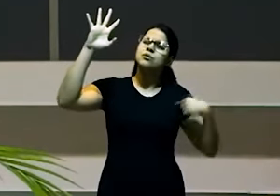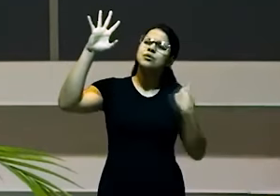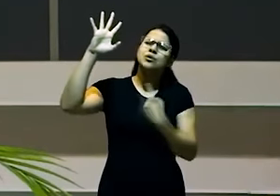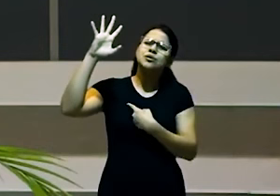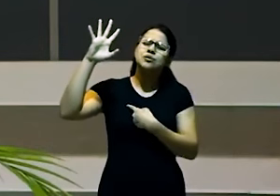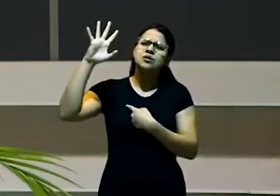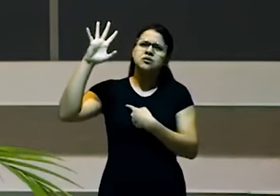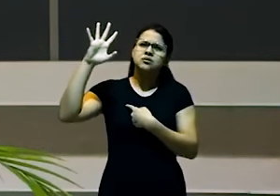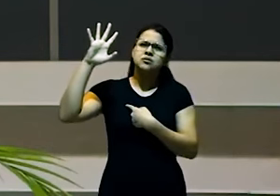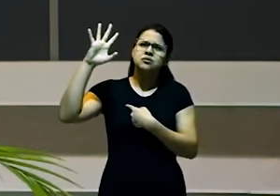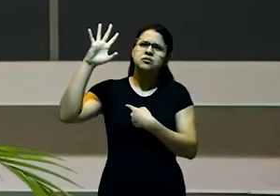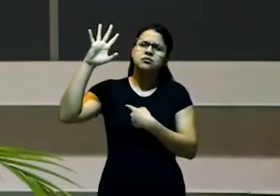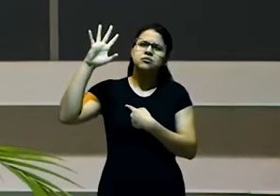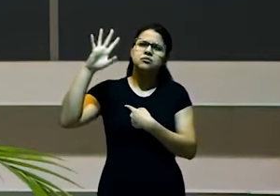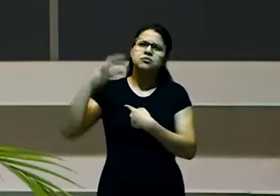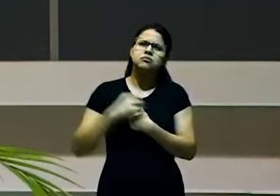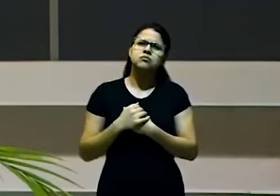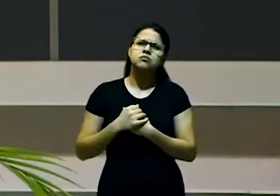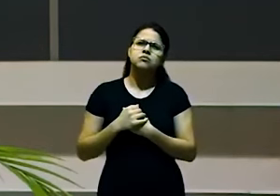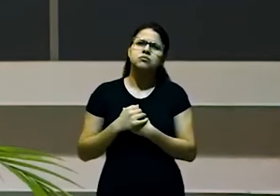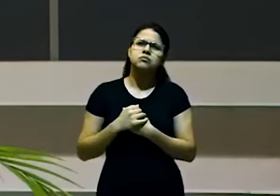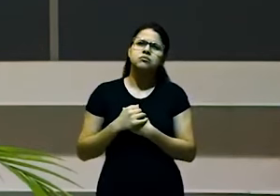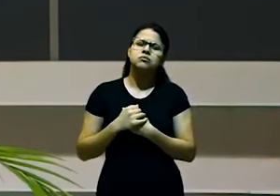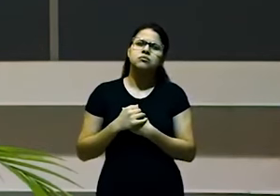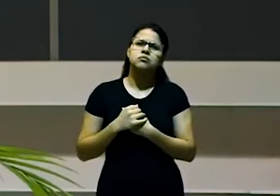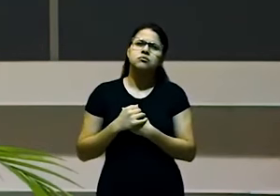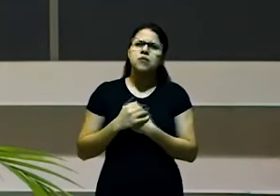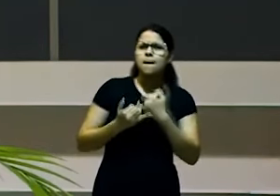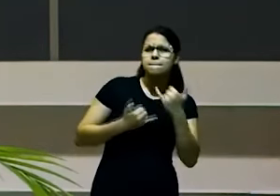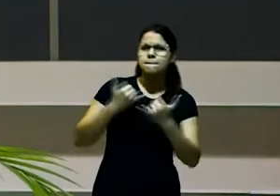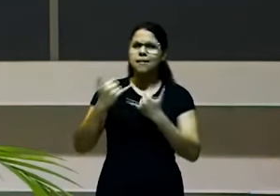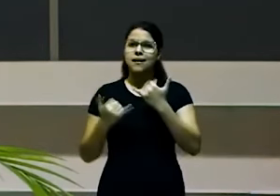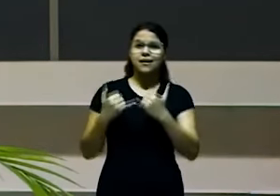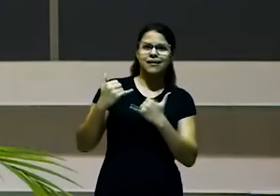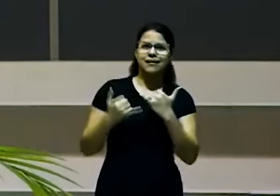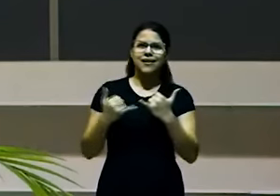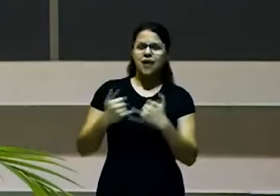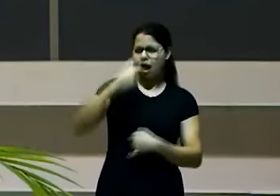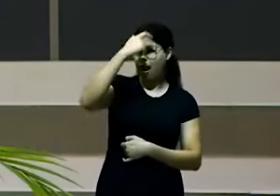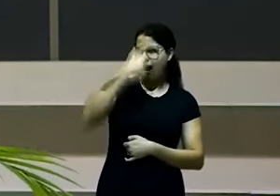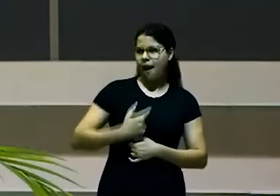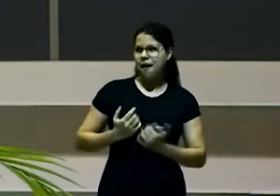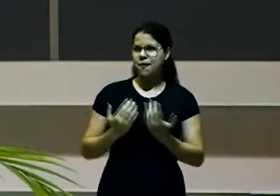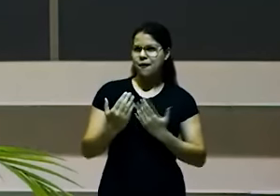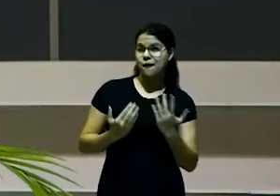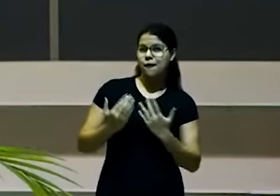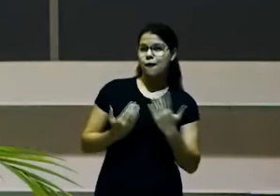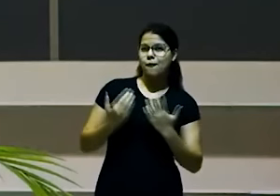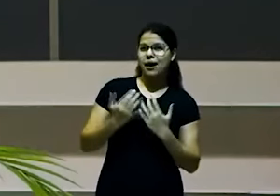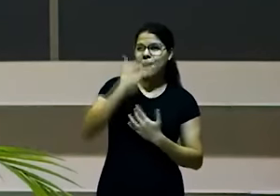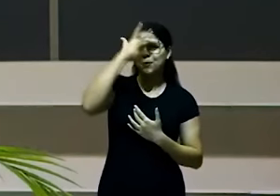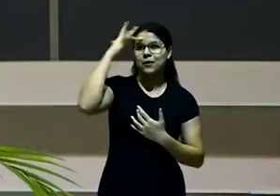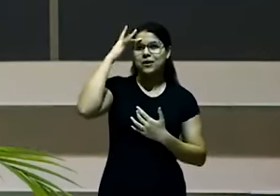brincar de ser um de algum personagem da Bíblia qual será que a gente gostaria